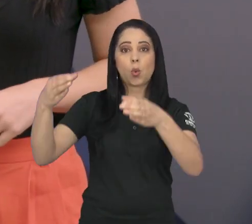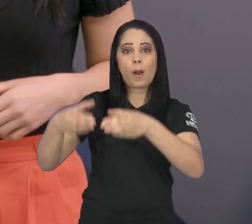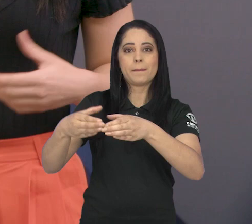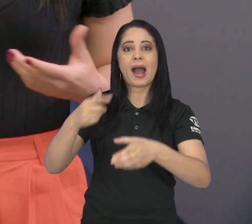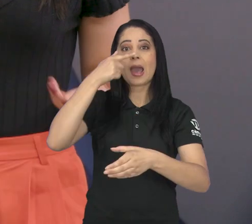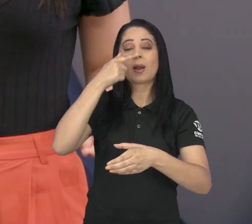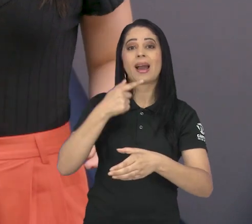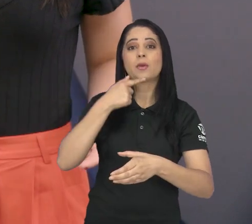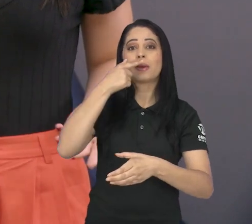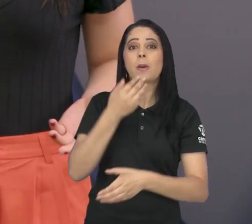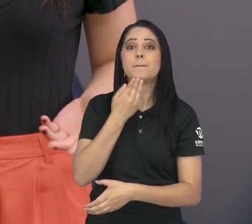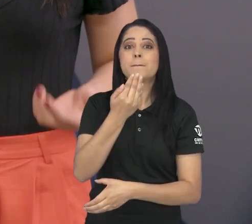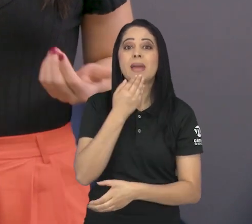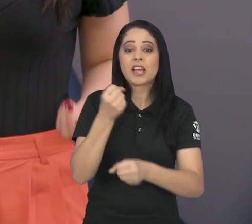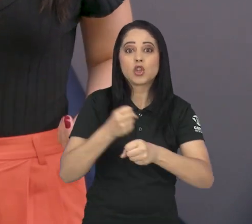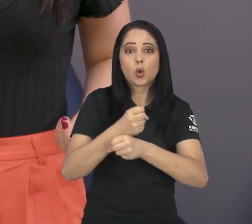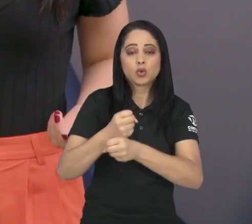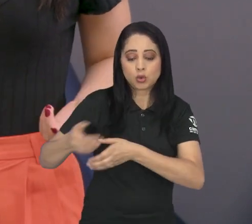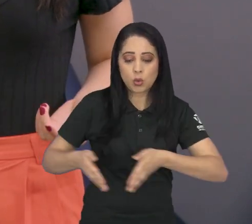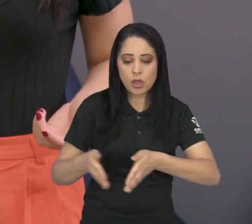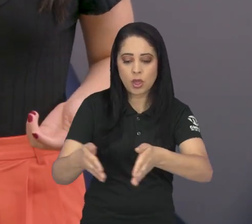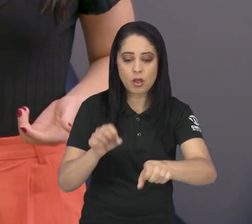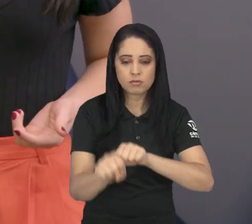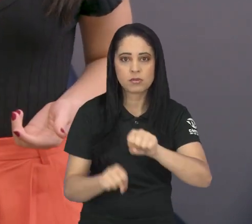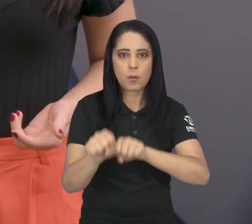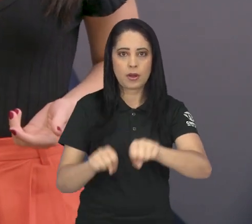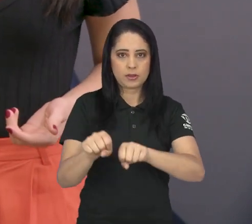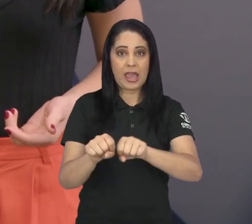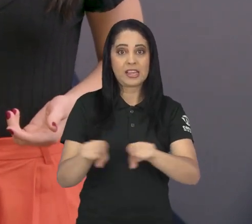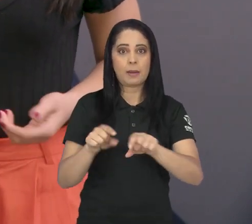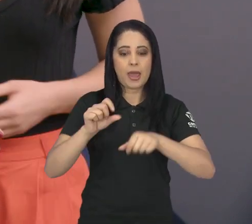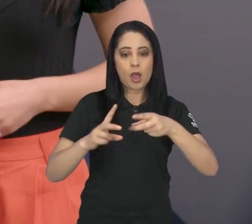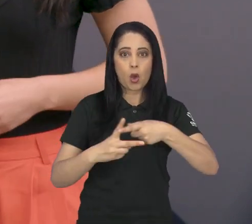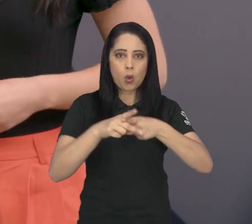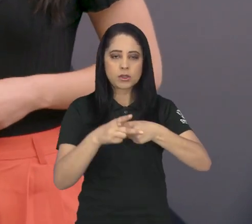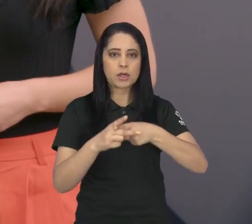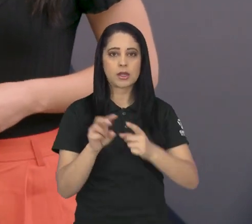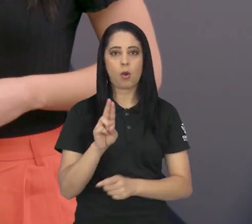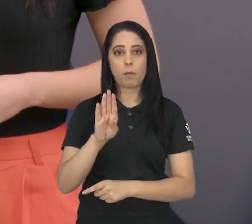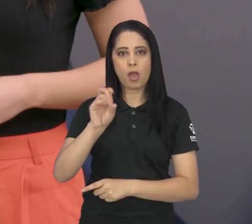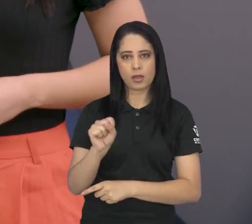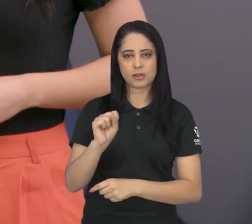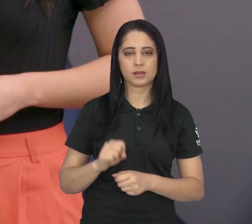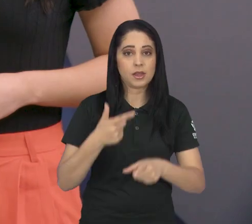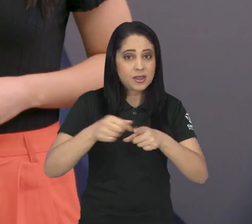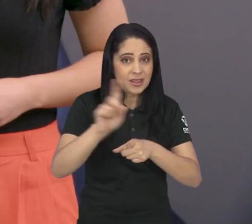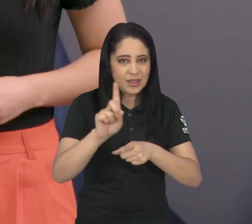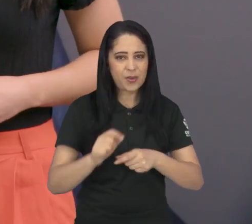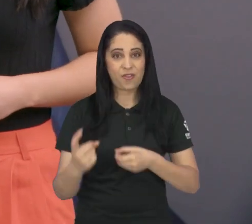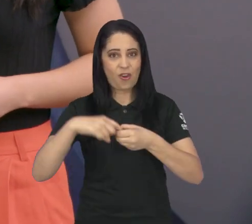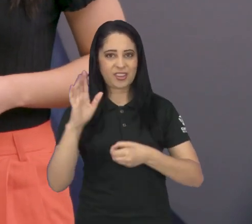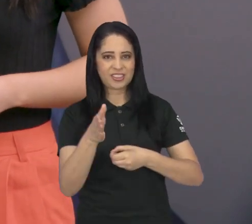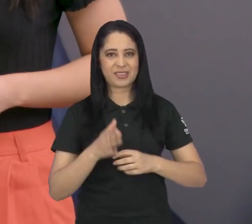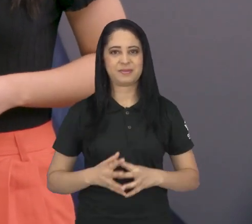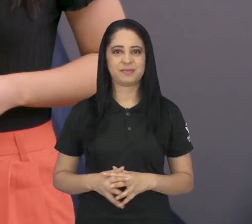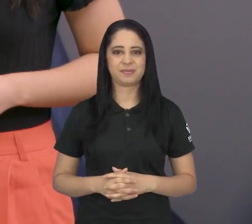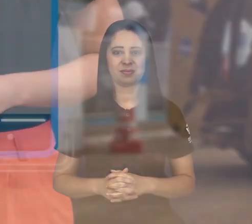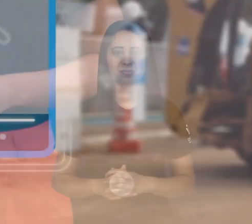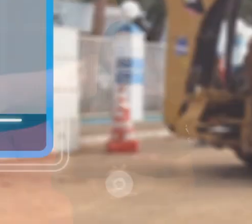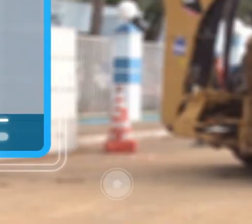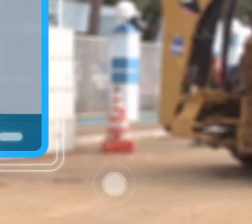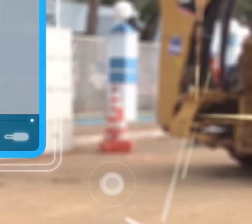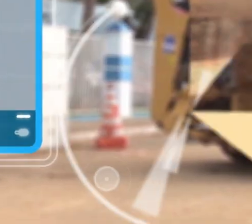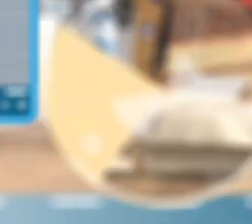fala sobre os pedidos dos moradores do Galo Branco por uma ciclovia que é forma na UBS do bairro não sai daí voltamos já